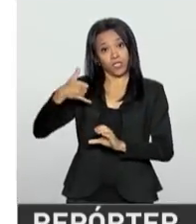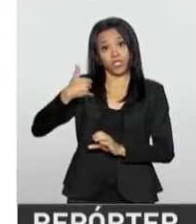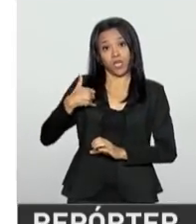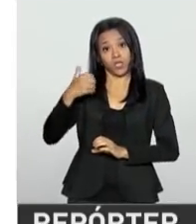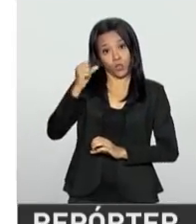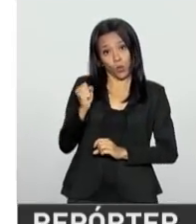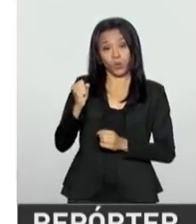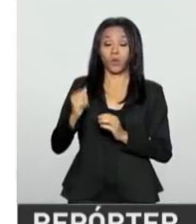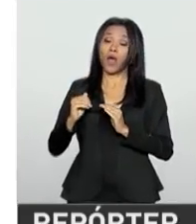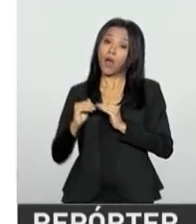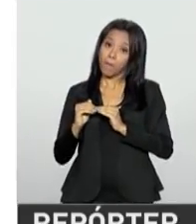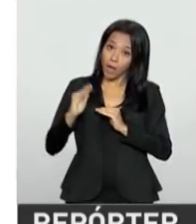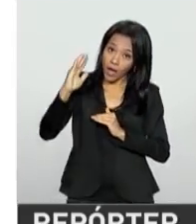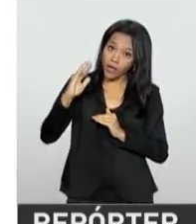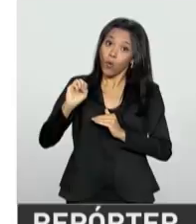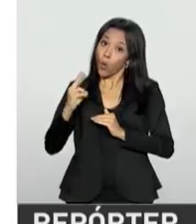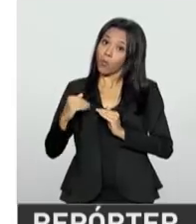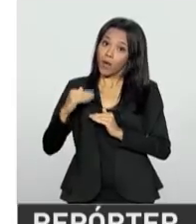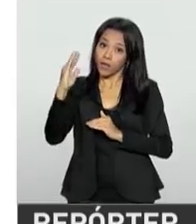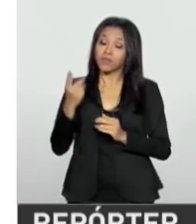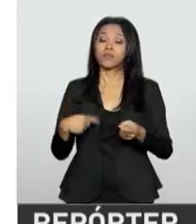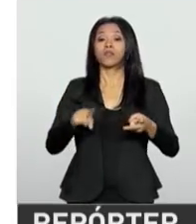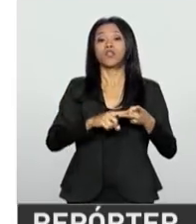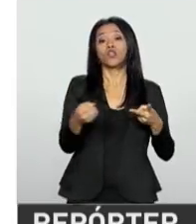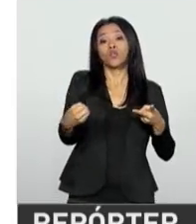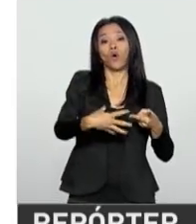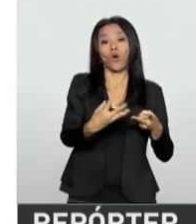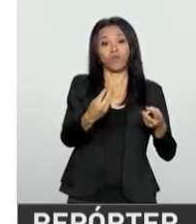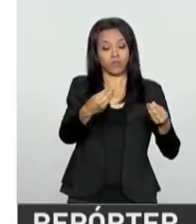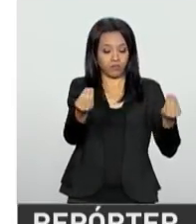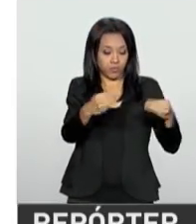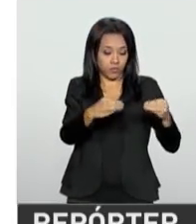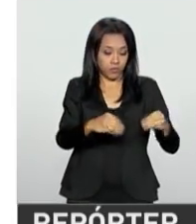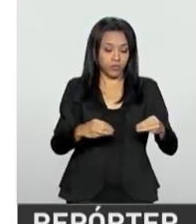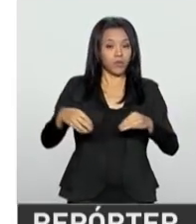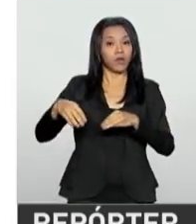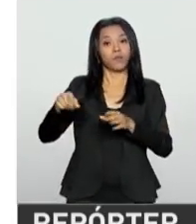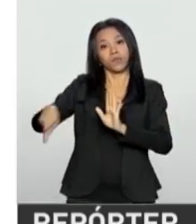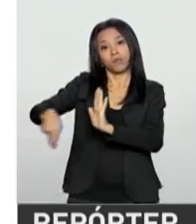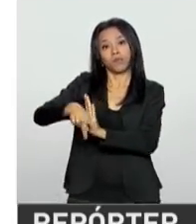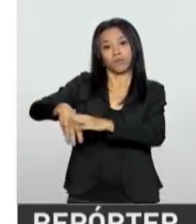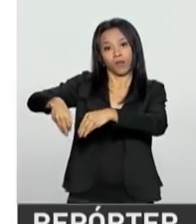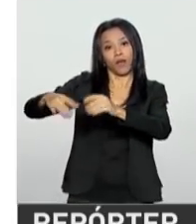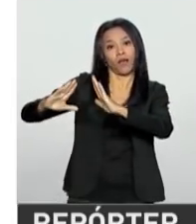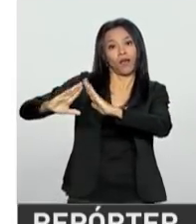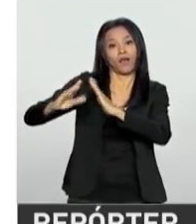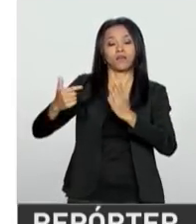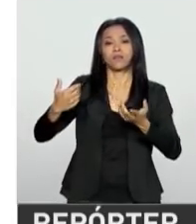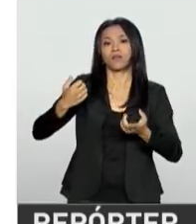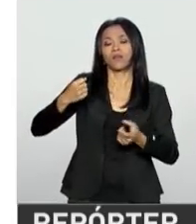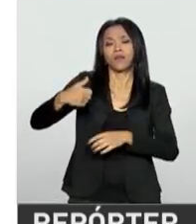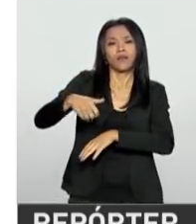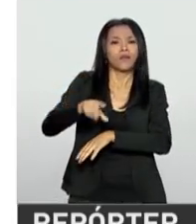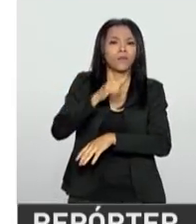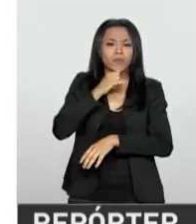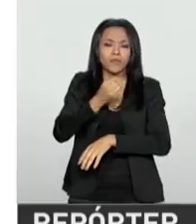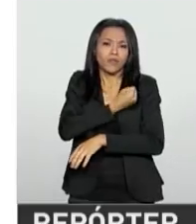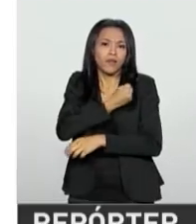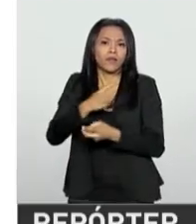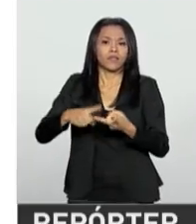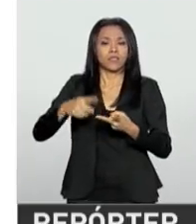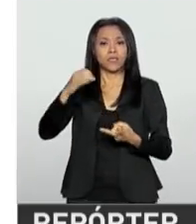anos ou mais e novos campos para informações relacionadas a imóveis como endereço número de matrícula e